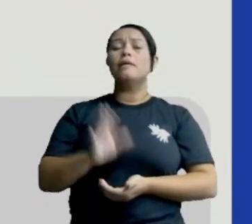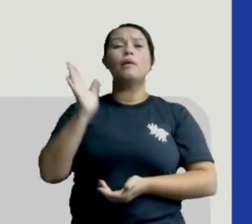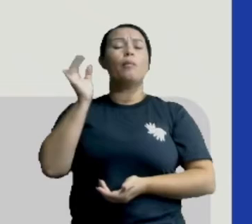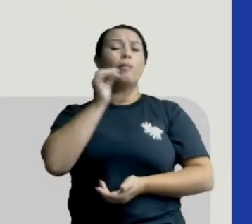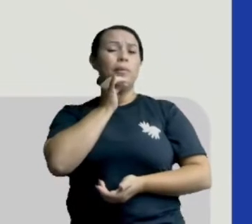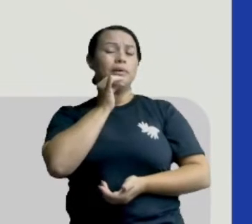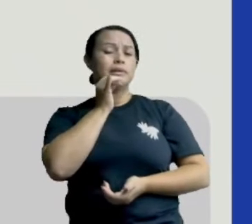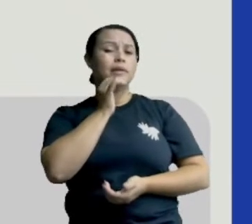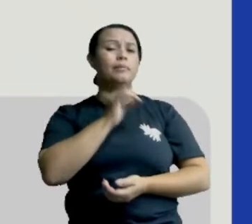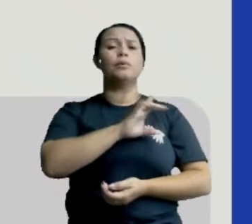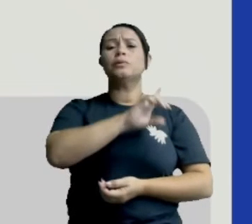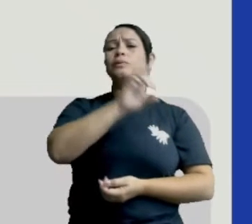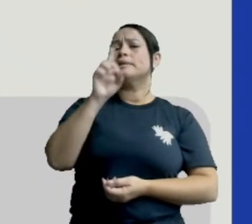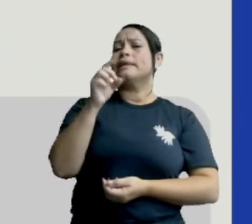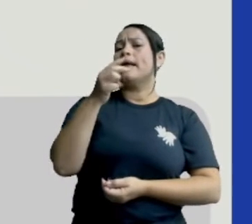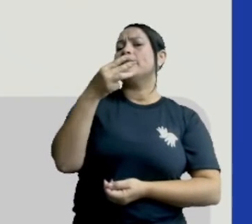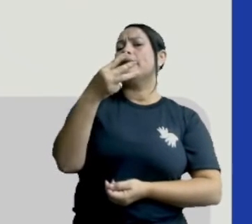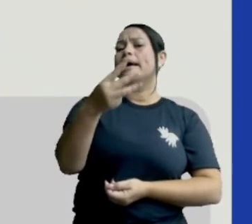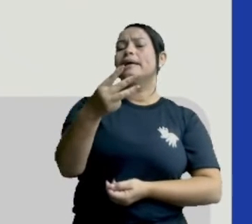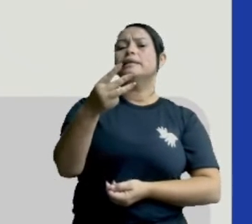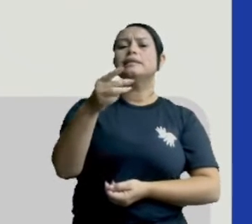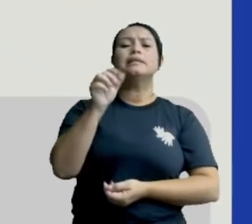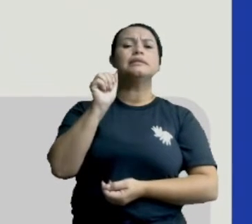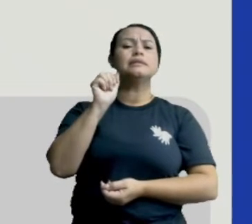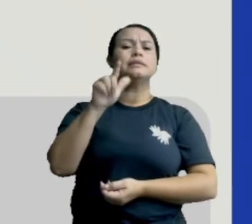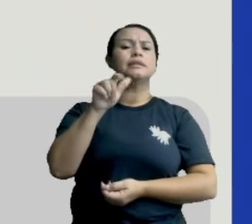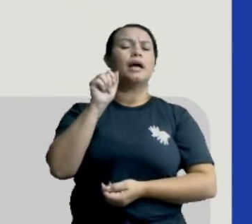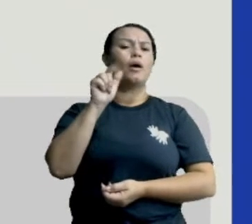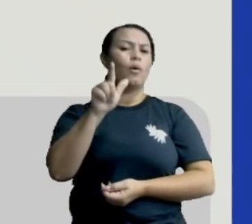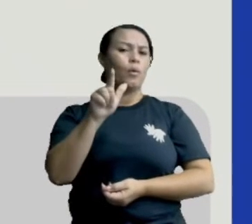Suponham-se que no dia 3 de agosto de